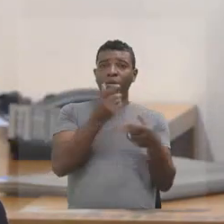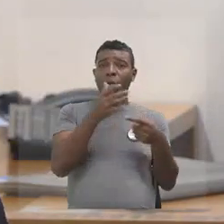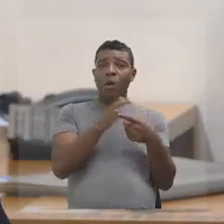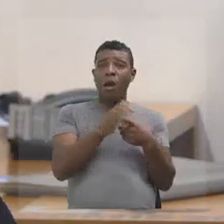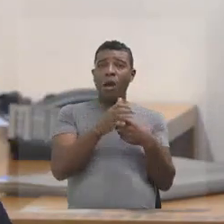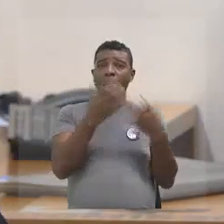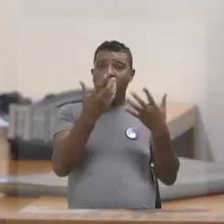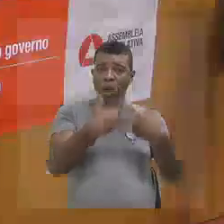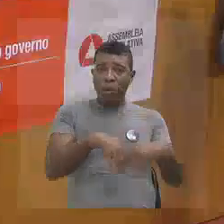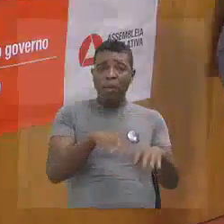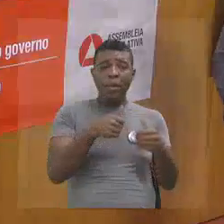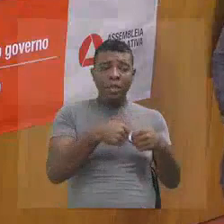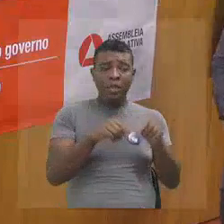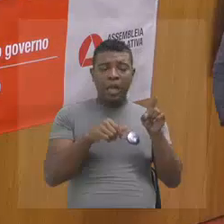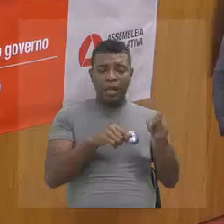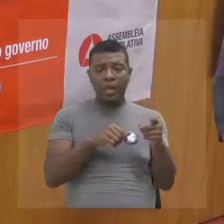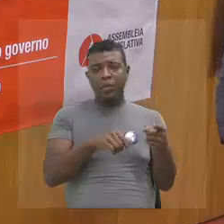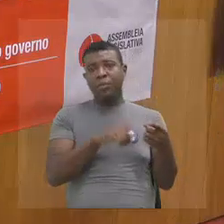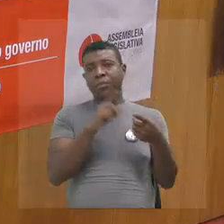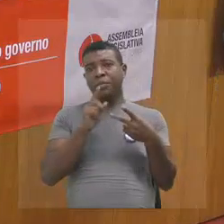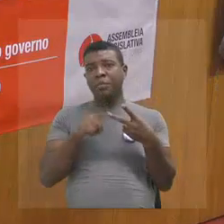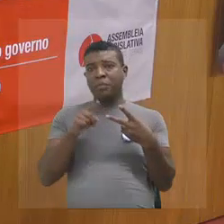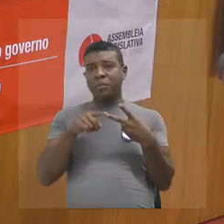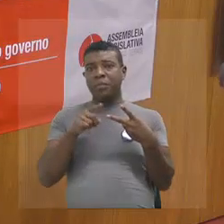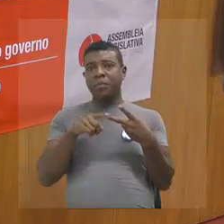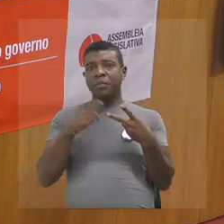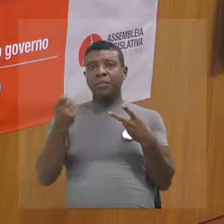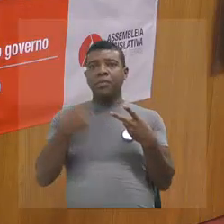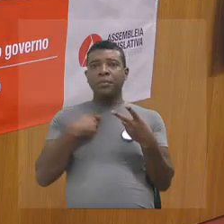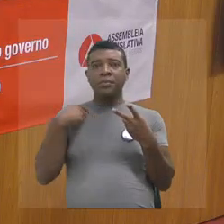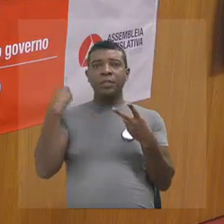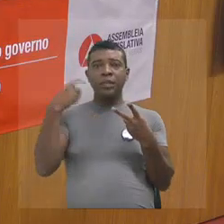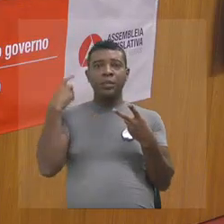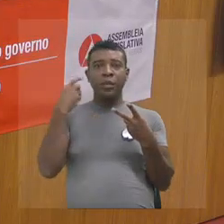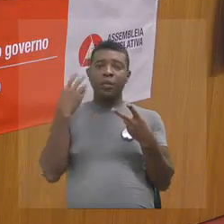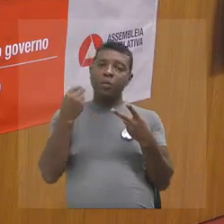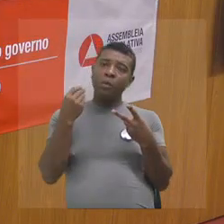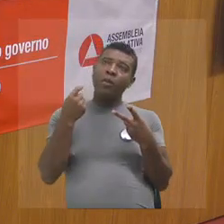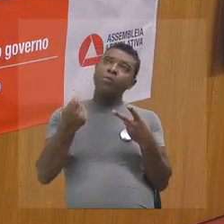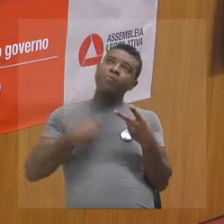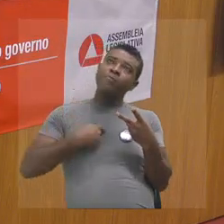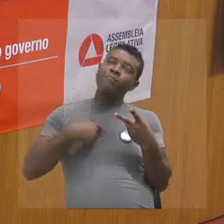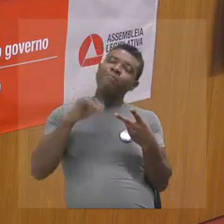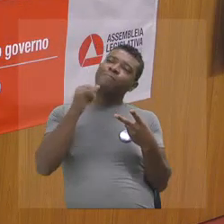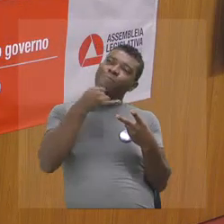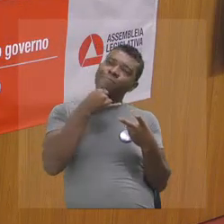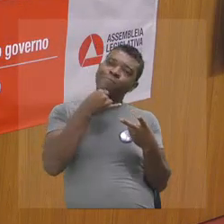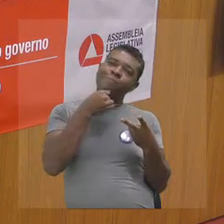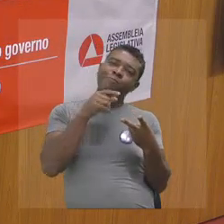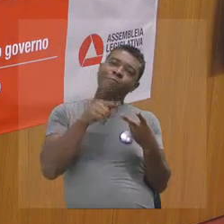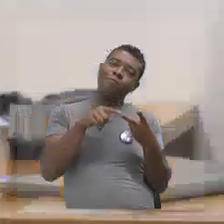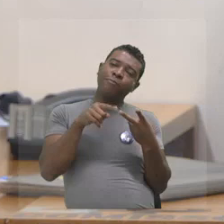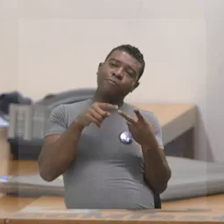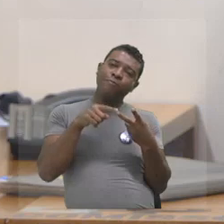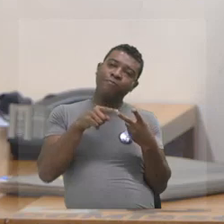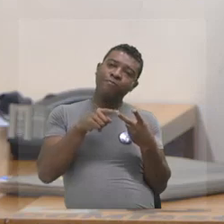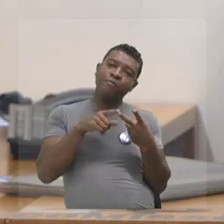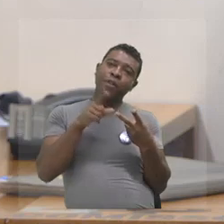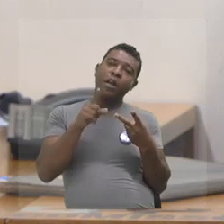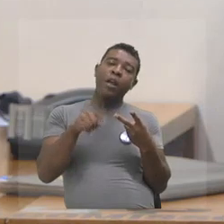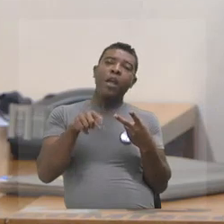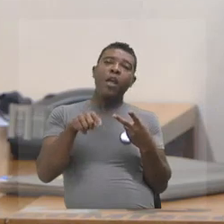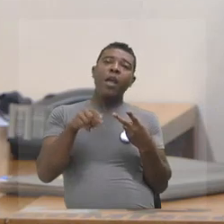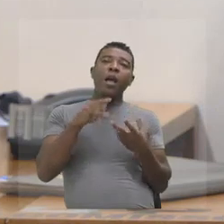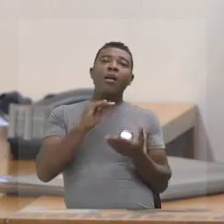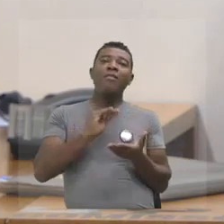contratados outra questão secretária que me preocupa muito e me entristece muito é com relação a falta